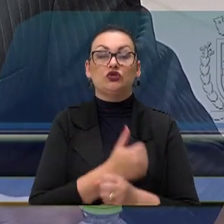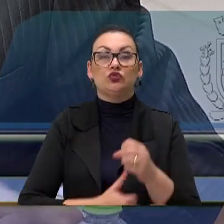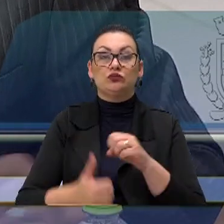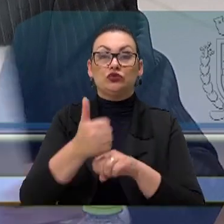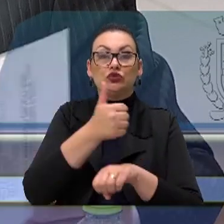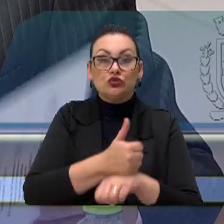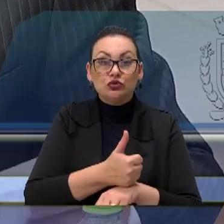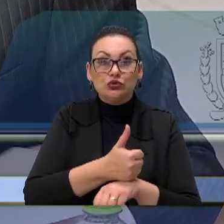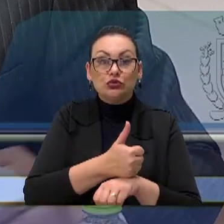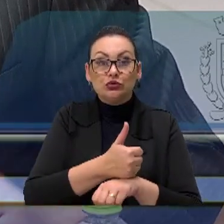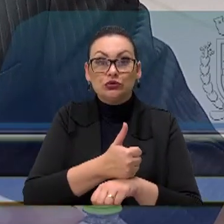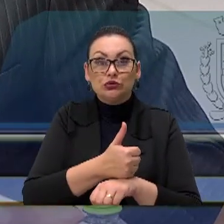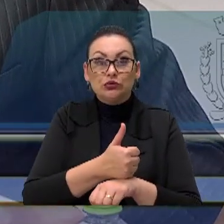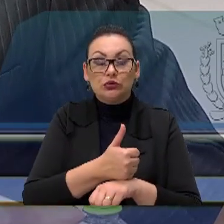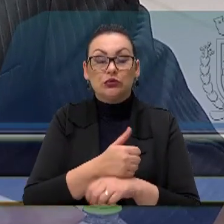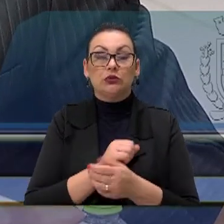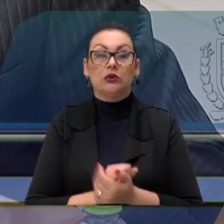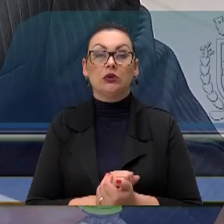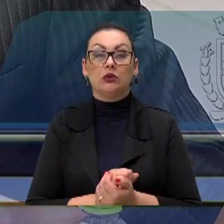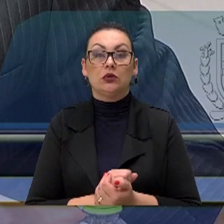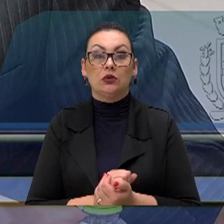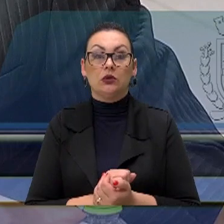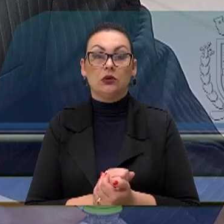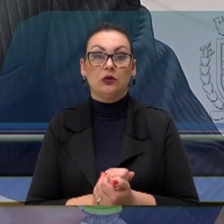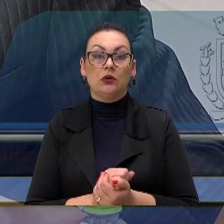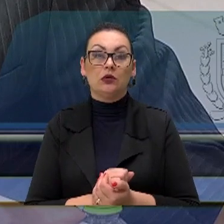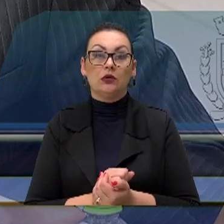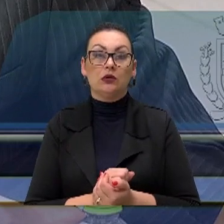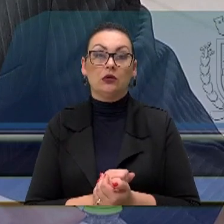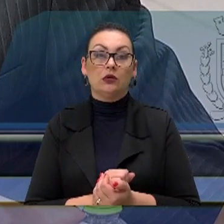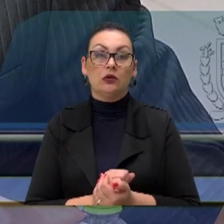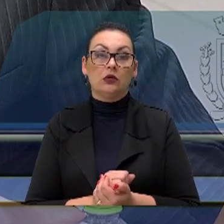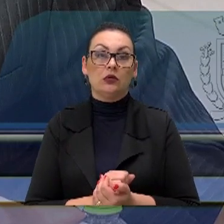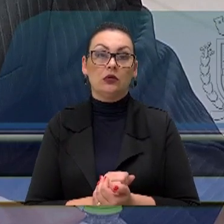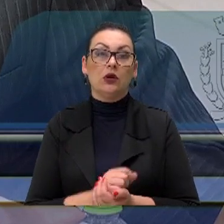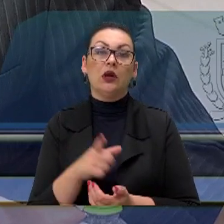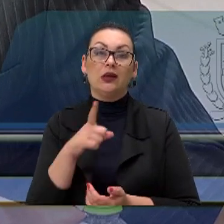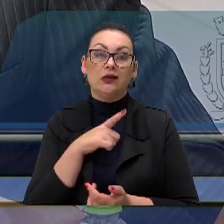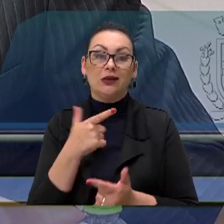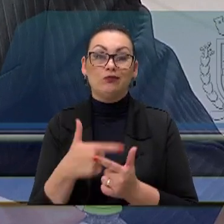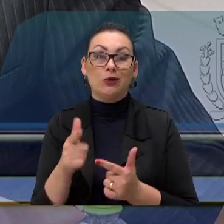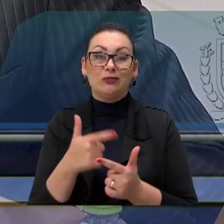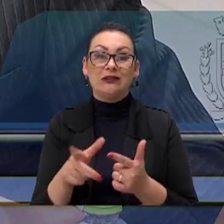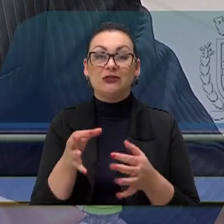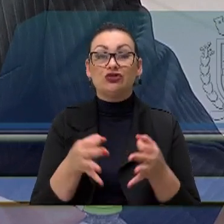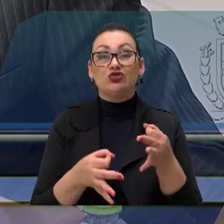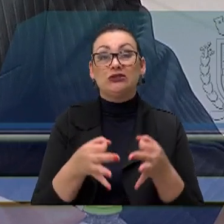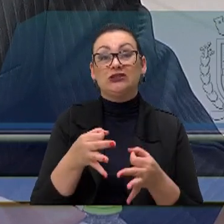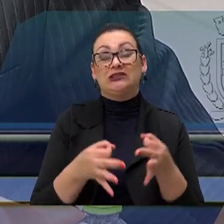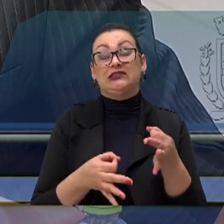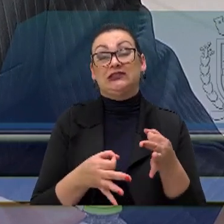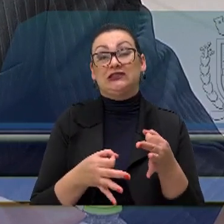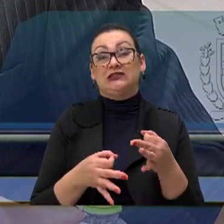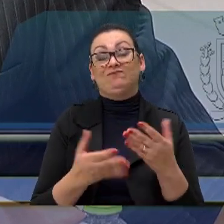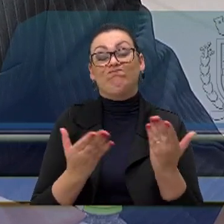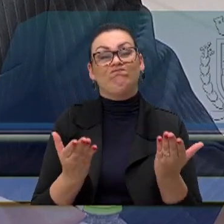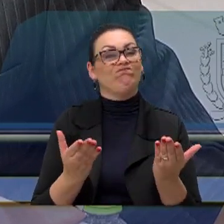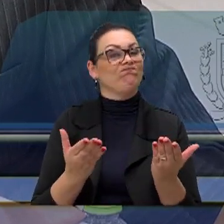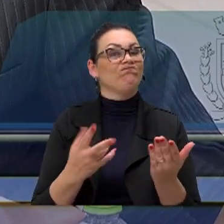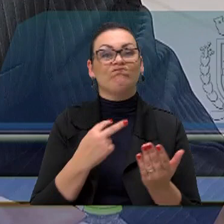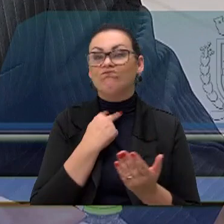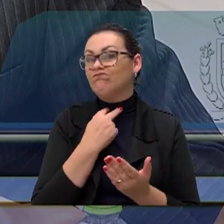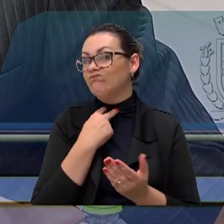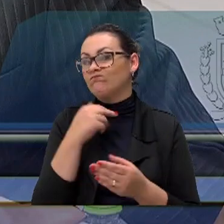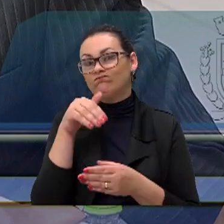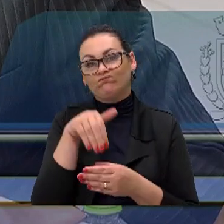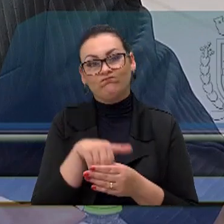substitutiva e essa mensagem ela tem problema jurídico. Então, nós não temos